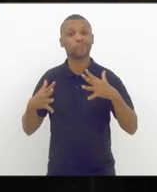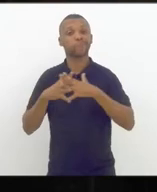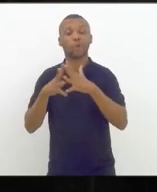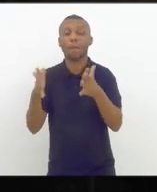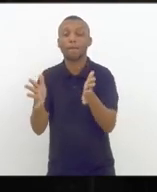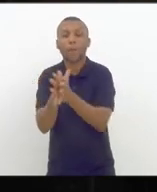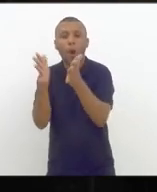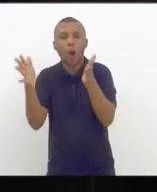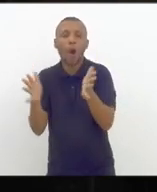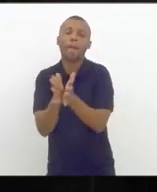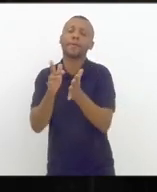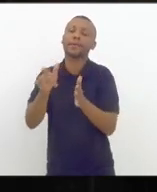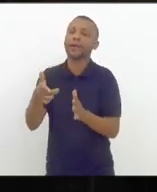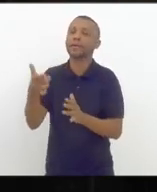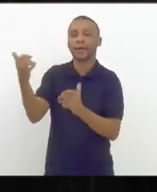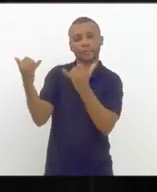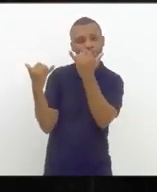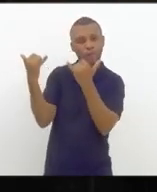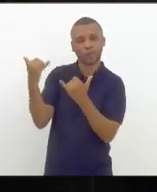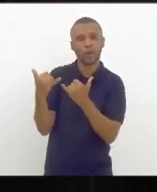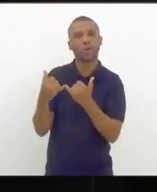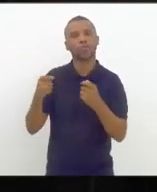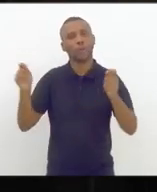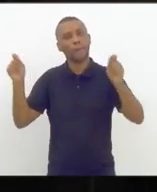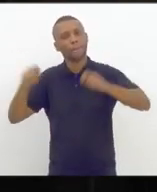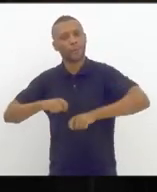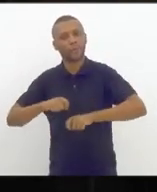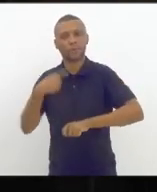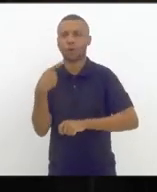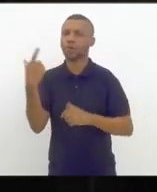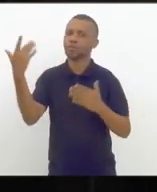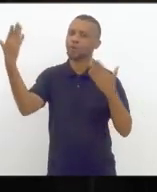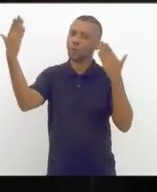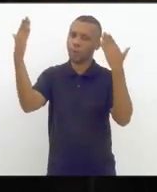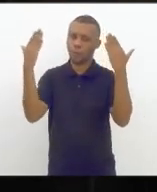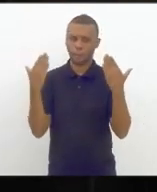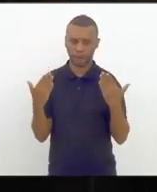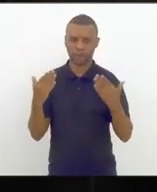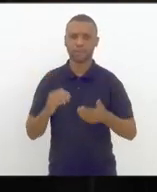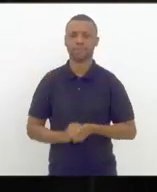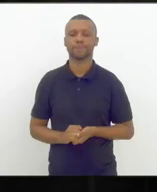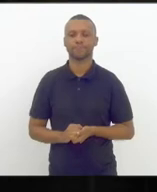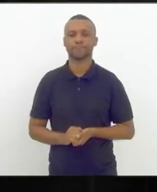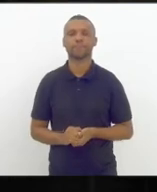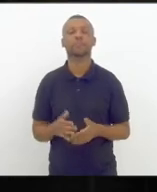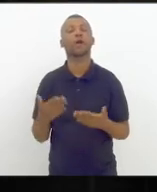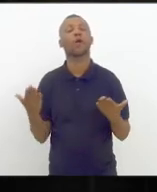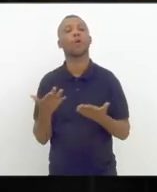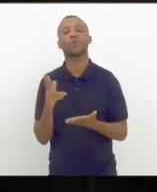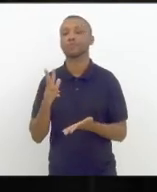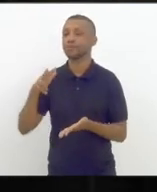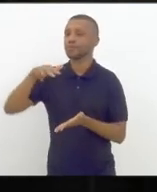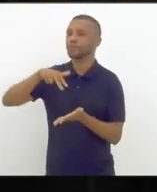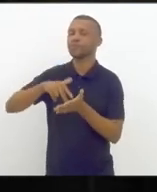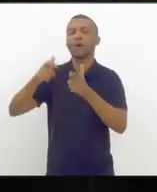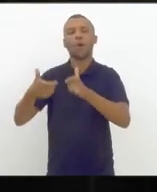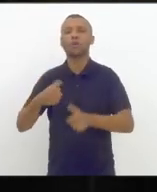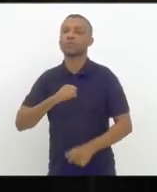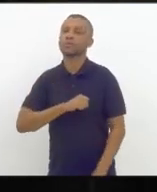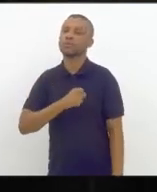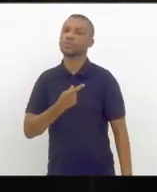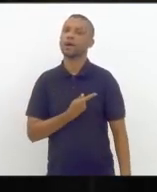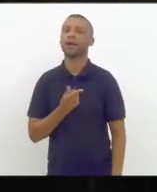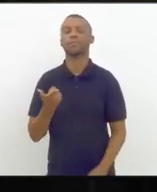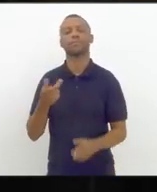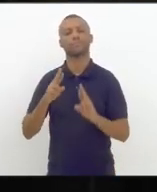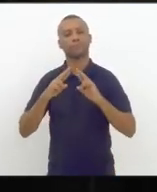Plano Nacional de educação nos permite fazer este tipo de comparação e aliás Hoje estive em São Gonçalo participando